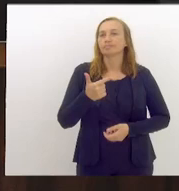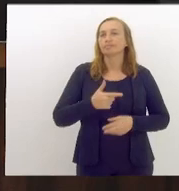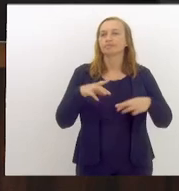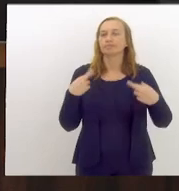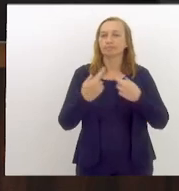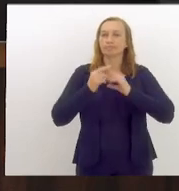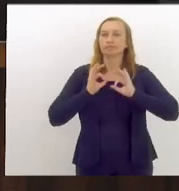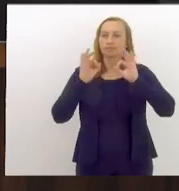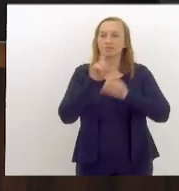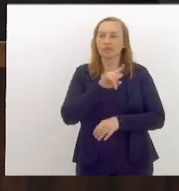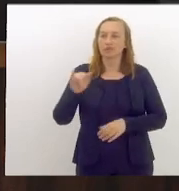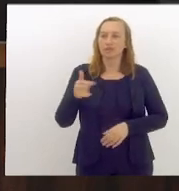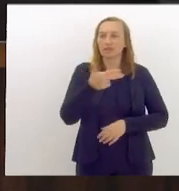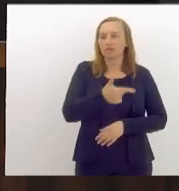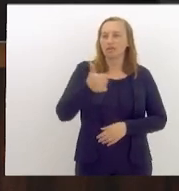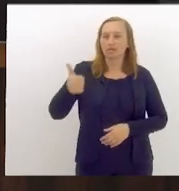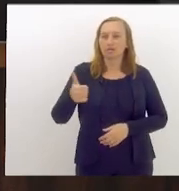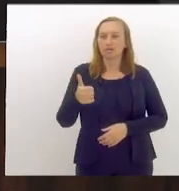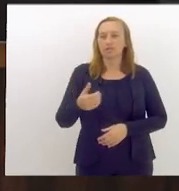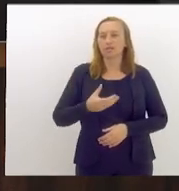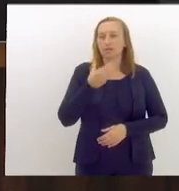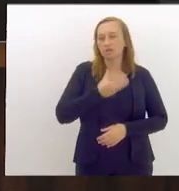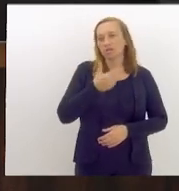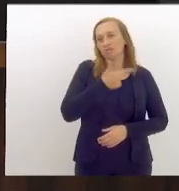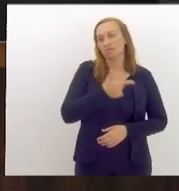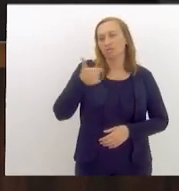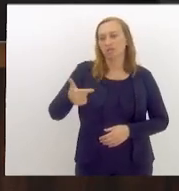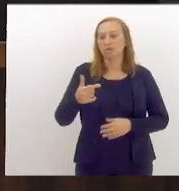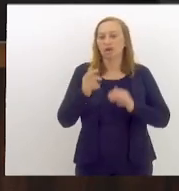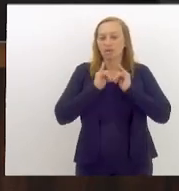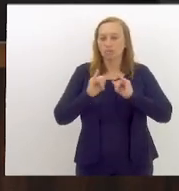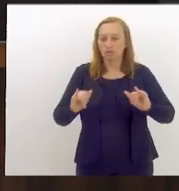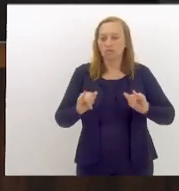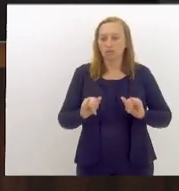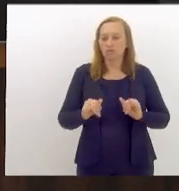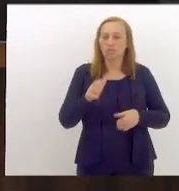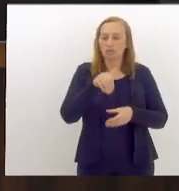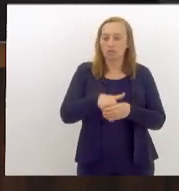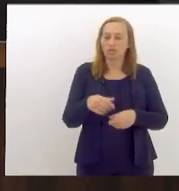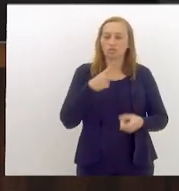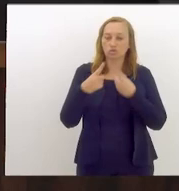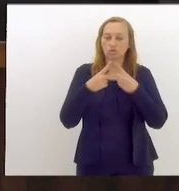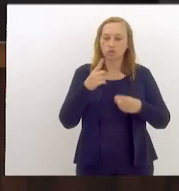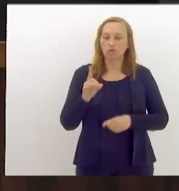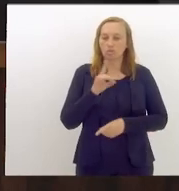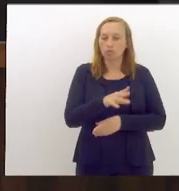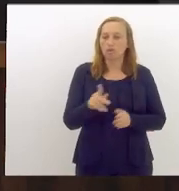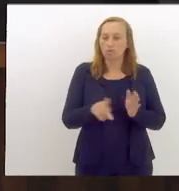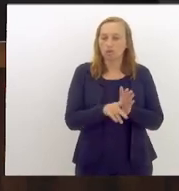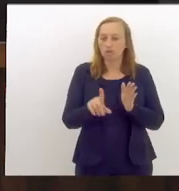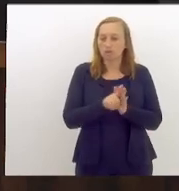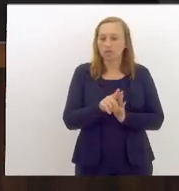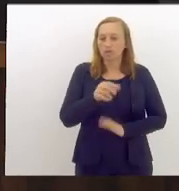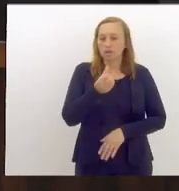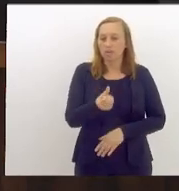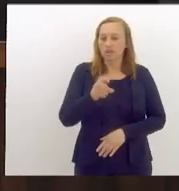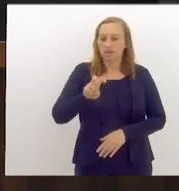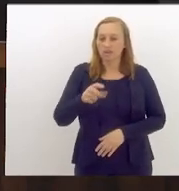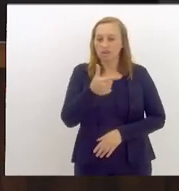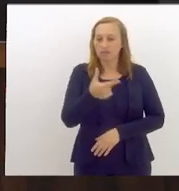do dia 21 de dezembro de 22 anuncio em regime de urgência sem votação e discussão única projeto de lei 65 20